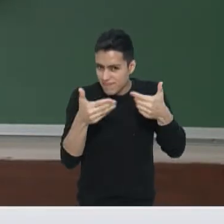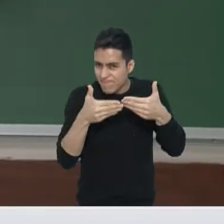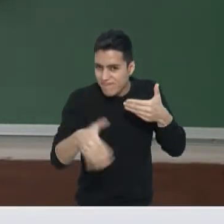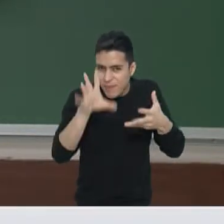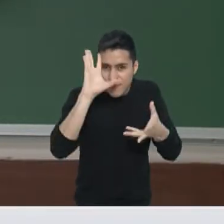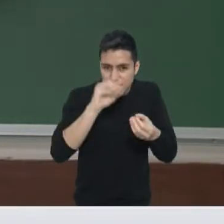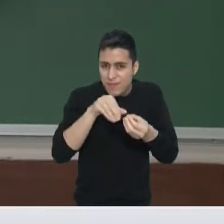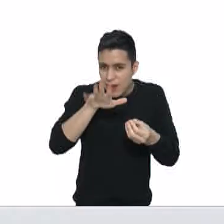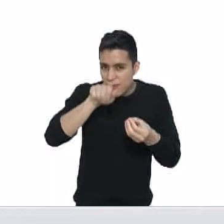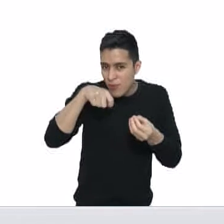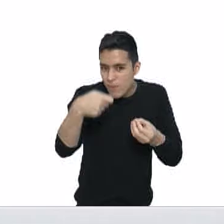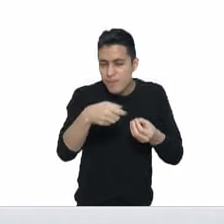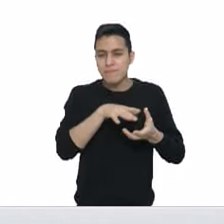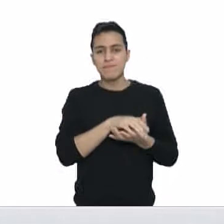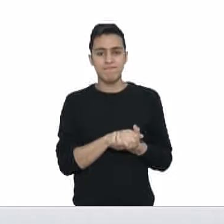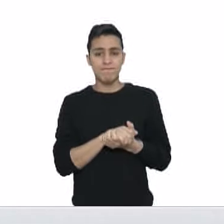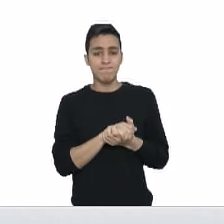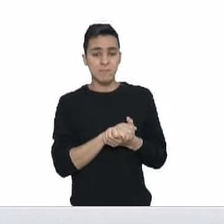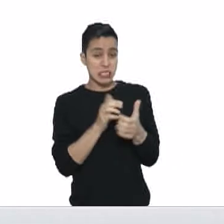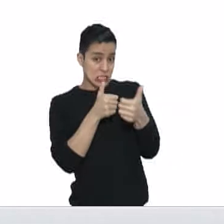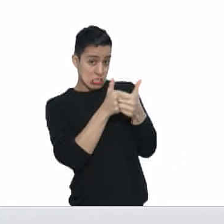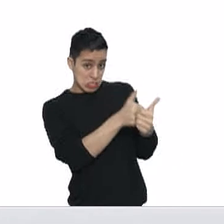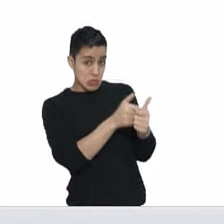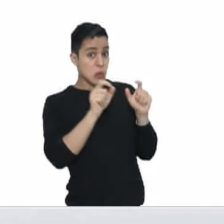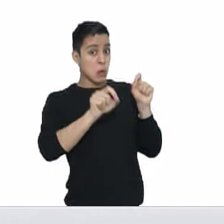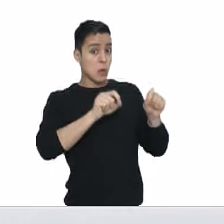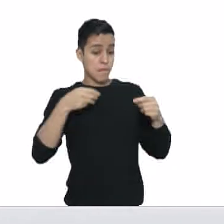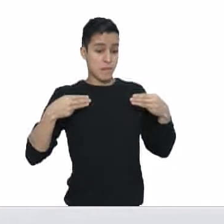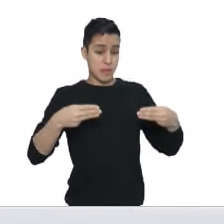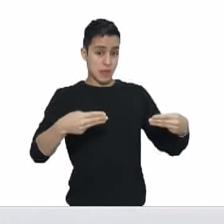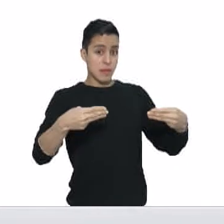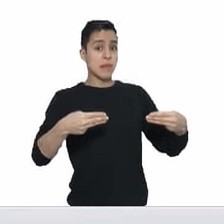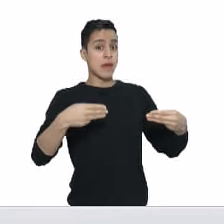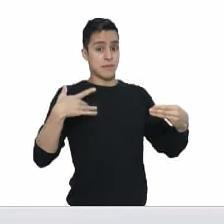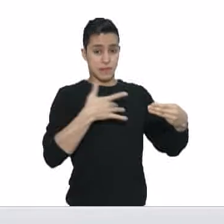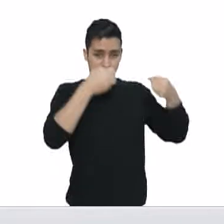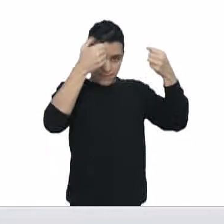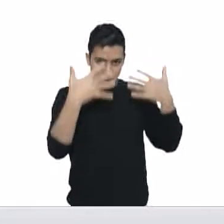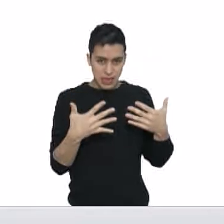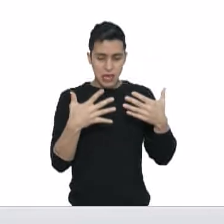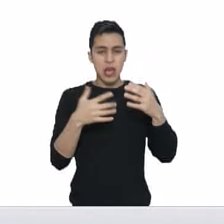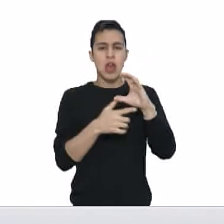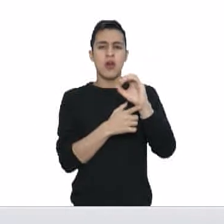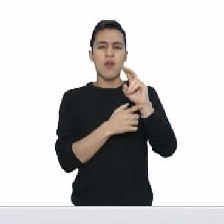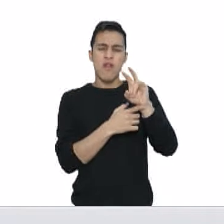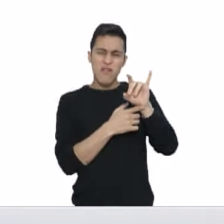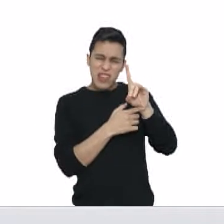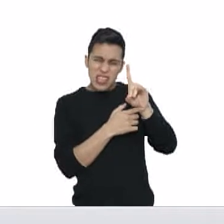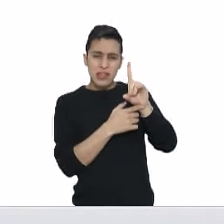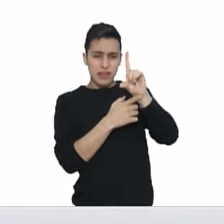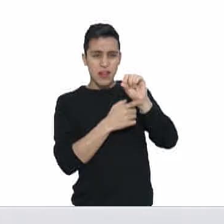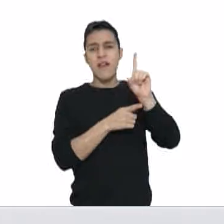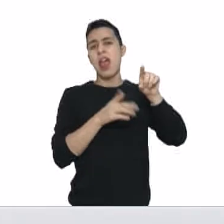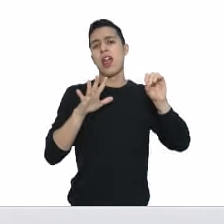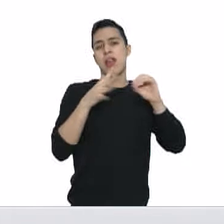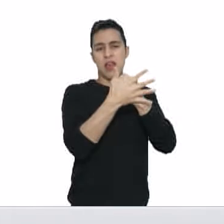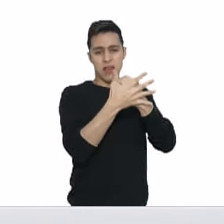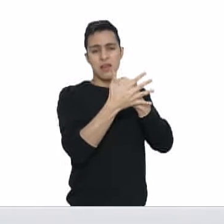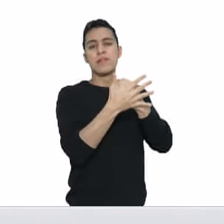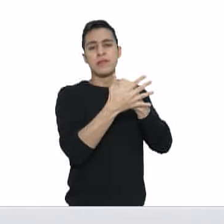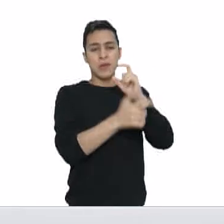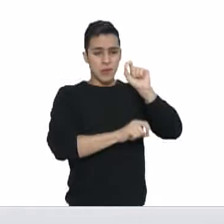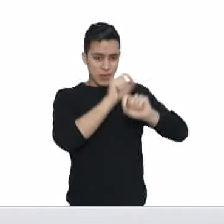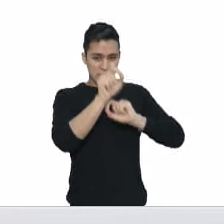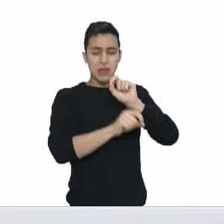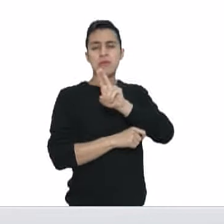pouquinho? Então, segundo o Ministério da Saúde, a Covid-19 é uma doença causada pelo coronavírus, denominado